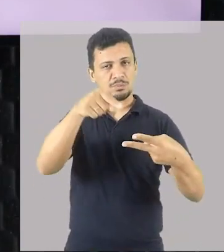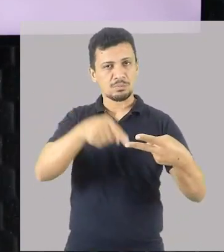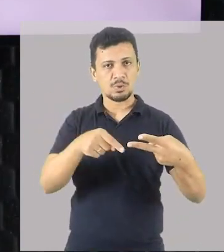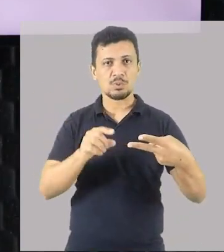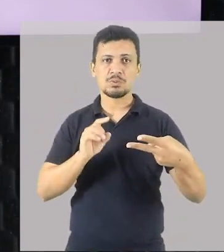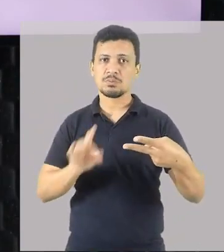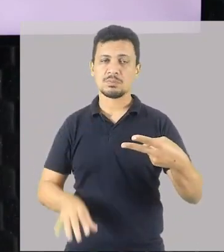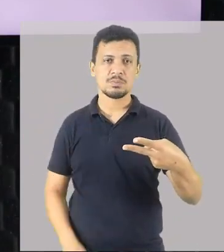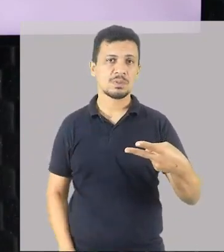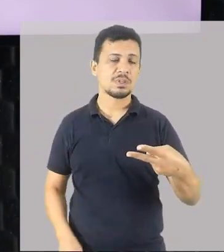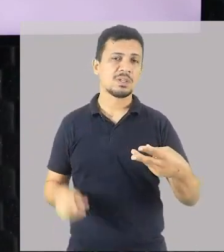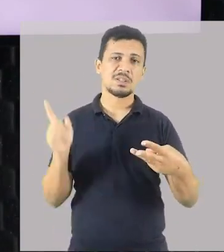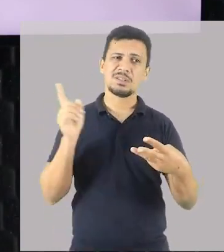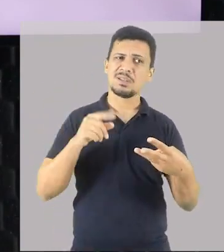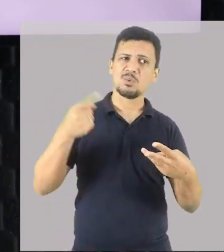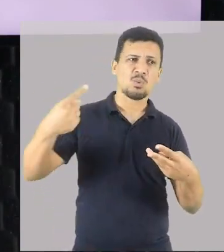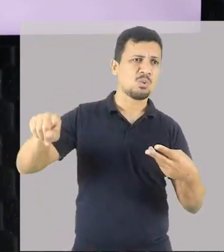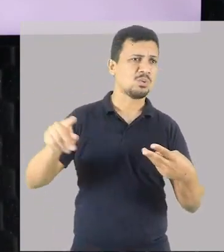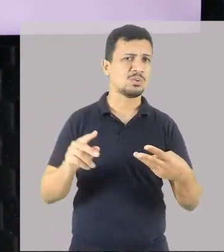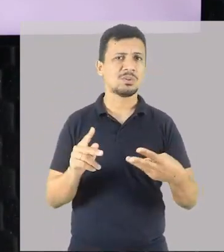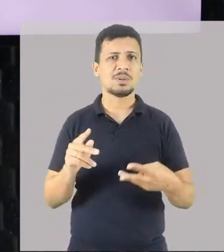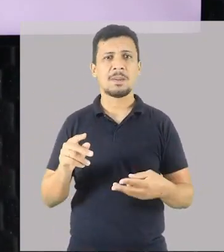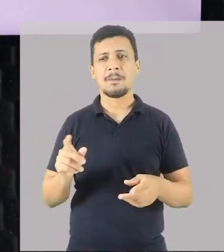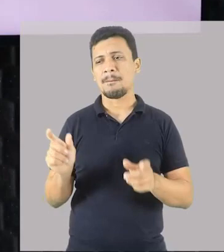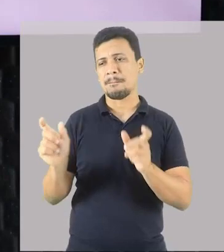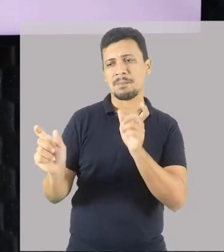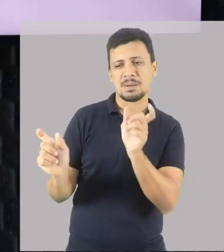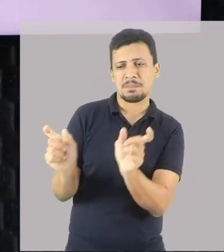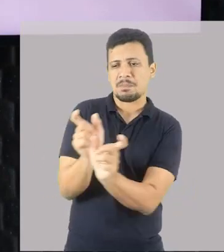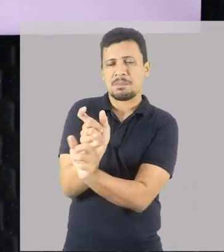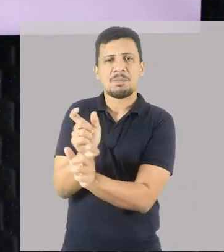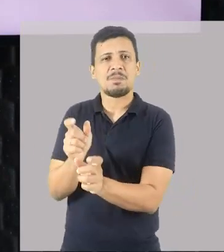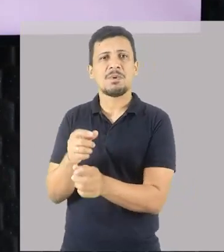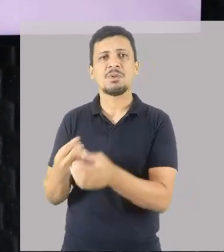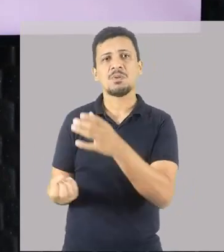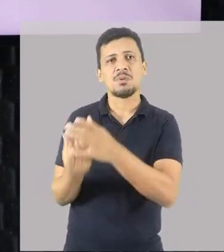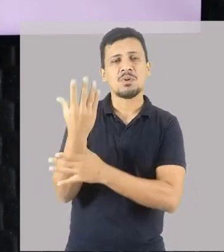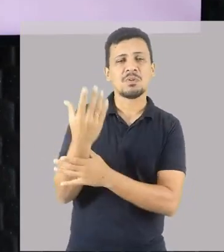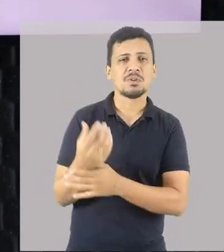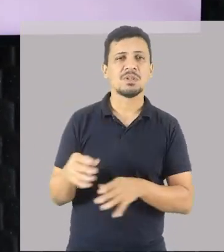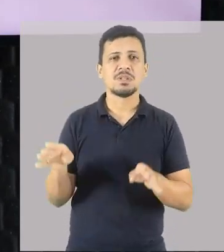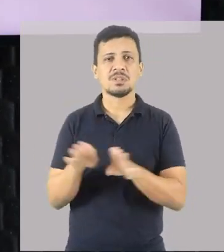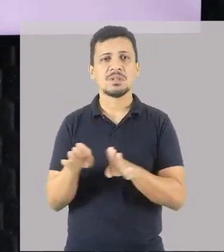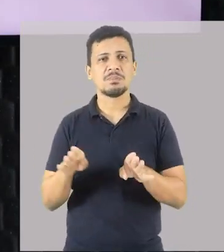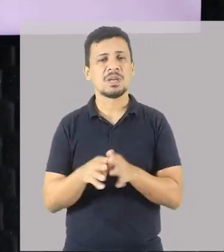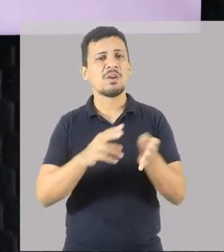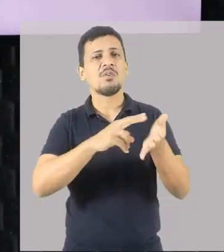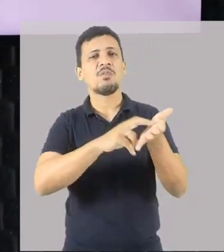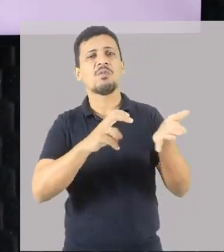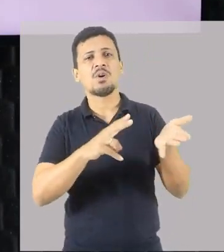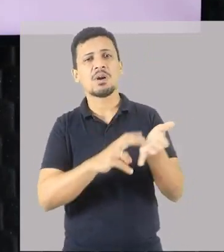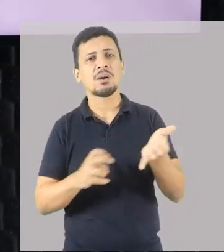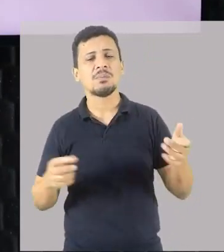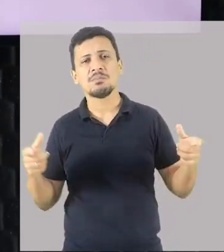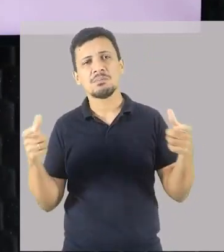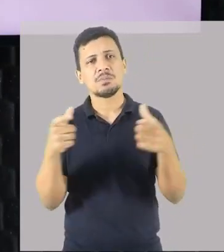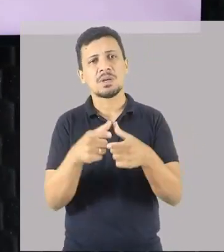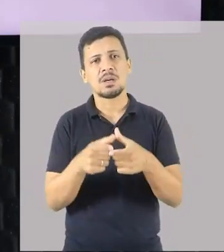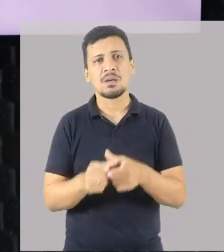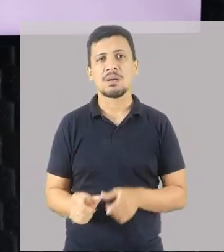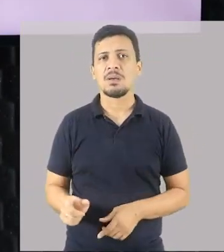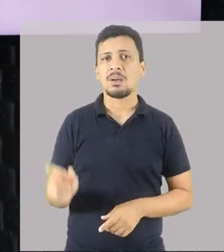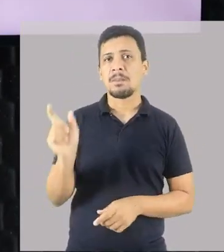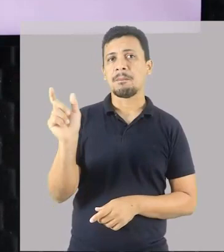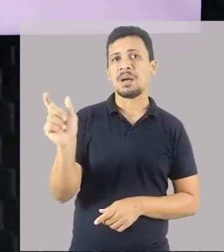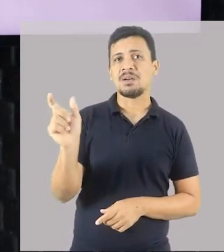há outros, ao processo de hibridismo, ao processo de redução vocabular, ao processo de neologismos, mas a